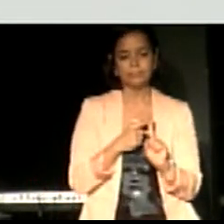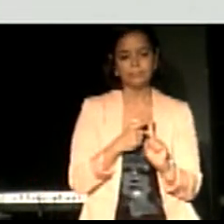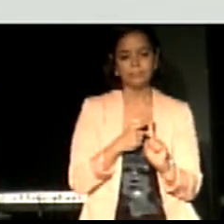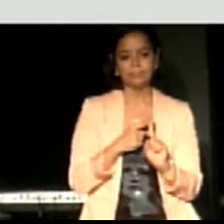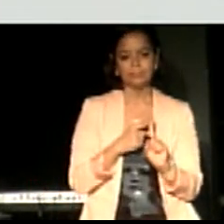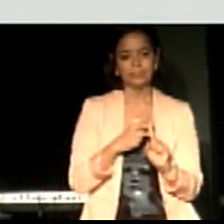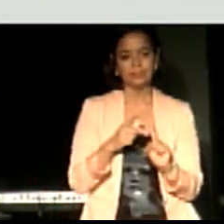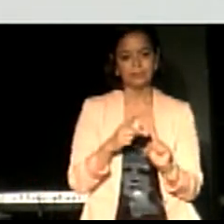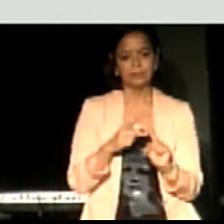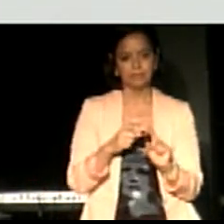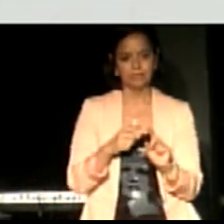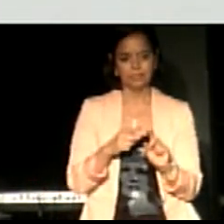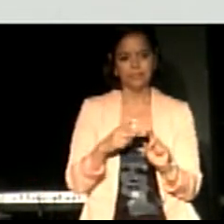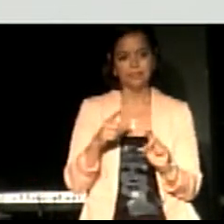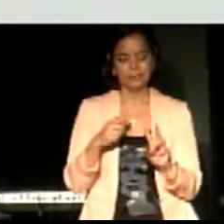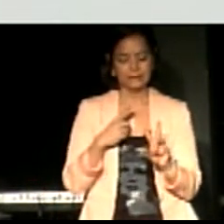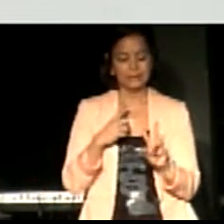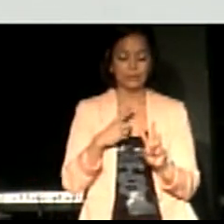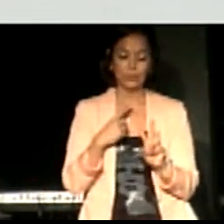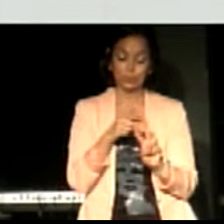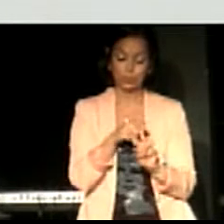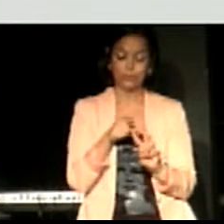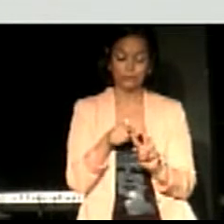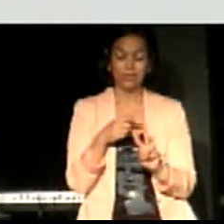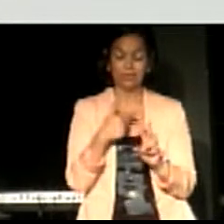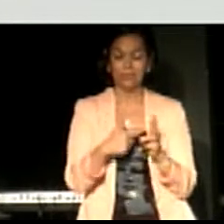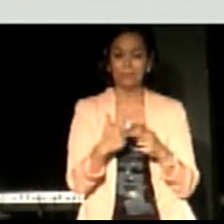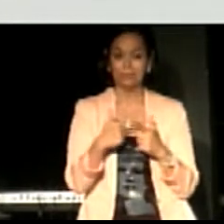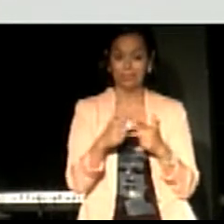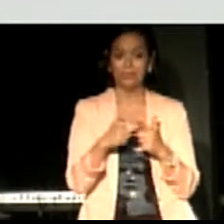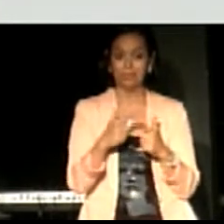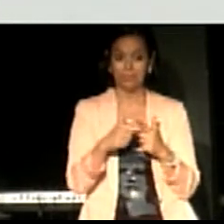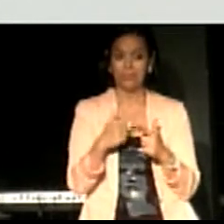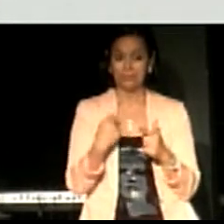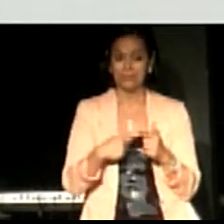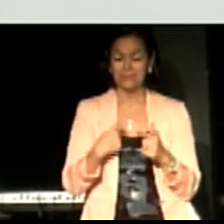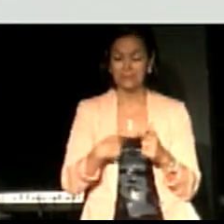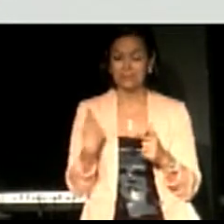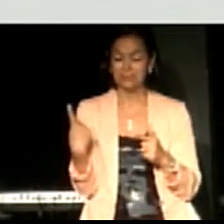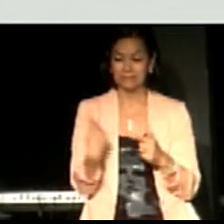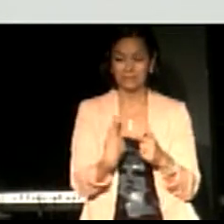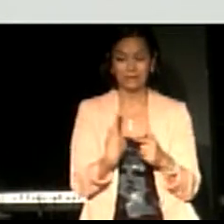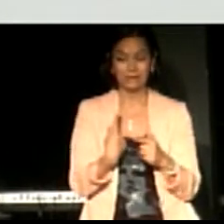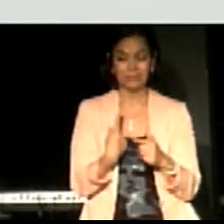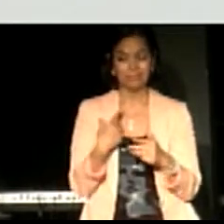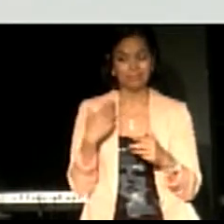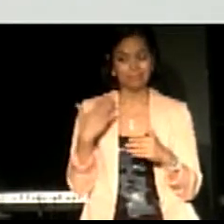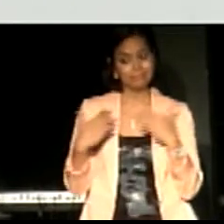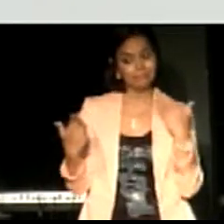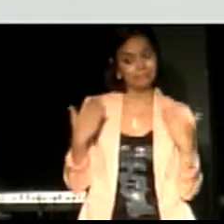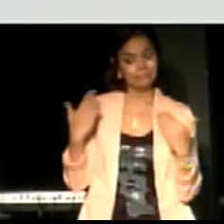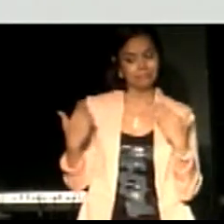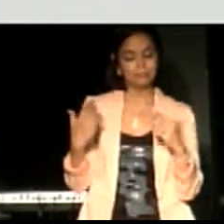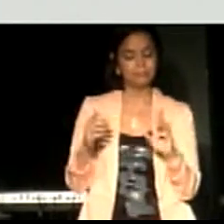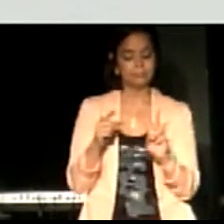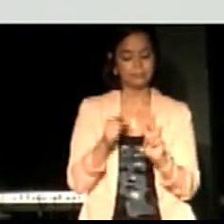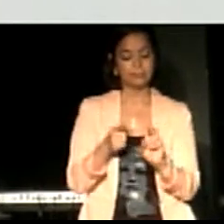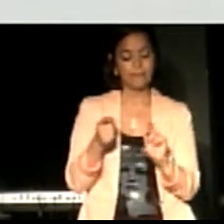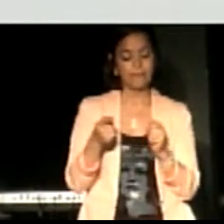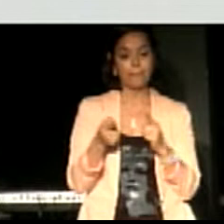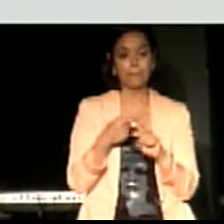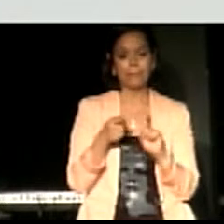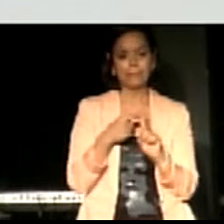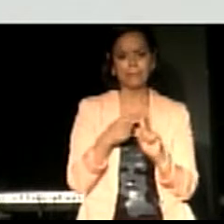verdade, nós temos dois problemas com o qual temos que debater aqui. Primeiro, por